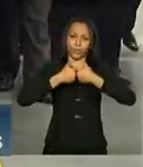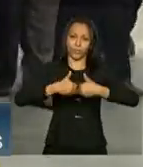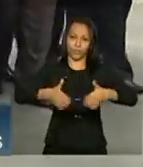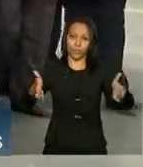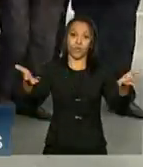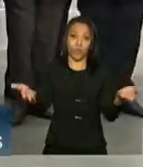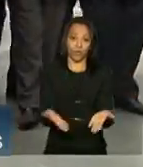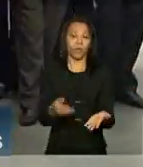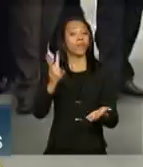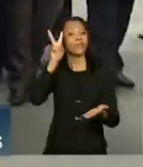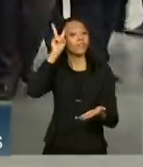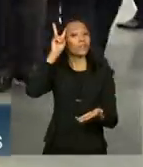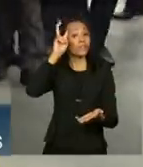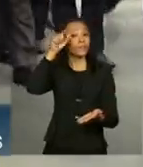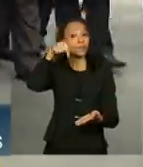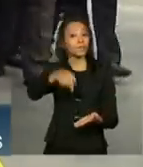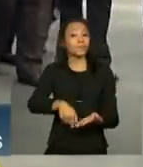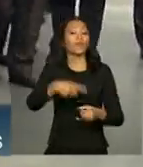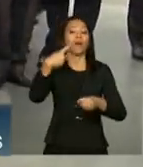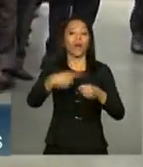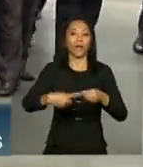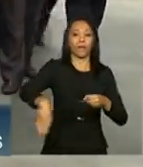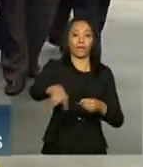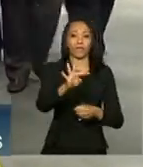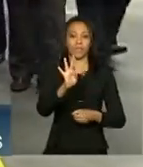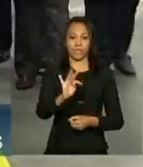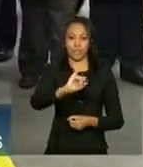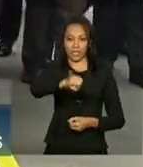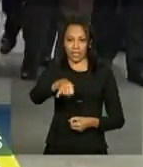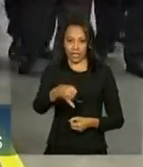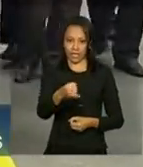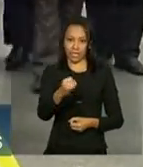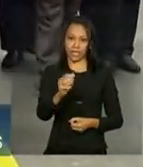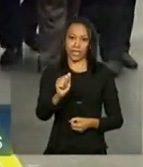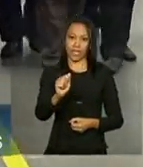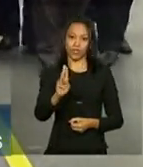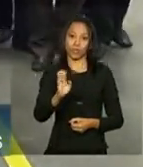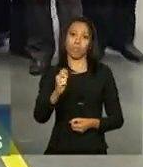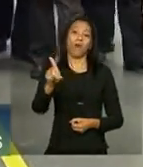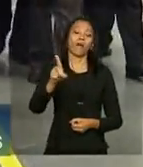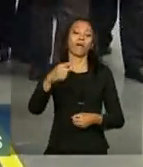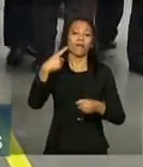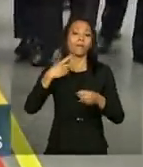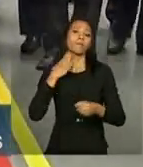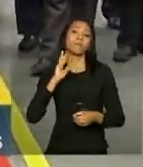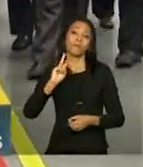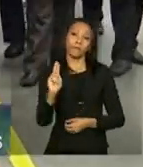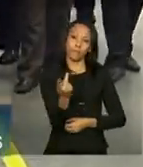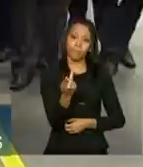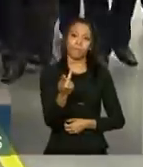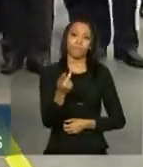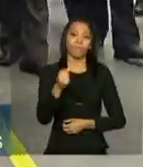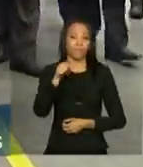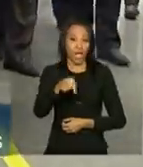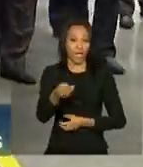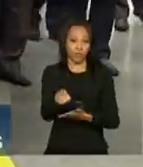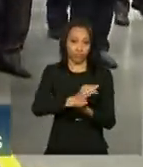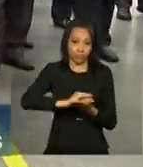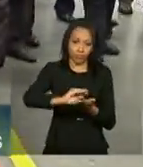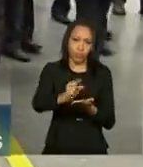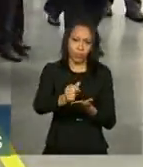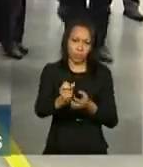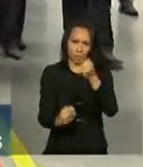nesta segunda-feira em Itajubá, Minas Gerais. O investimento na fábrica foi